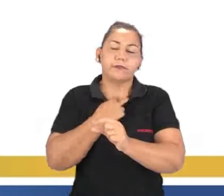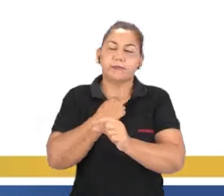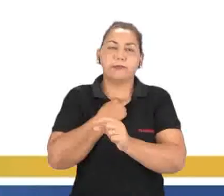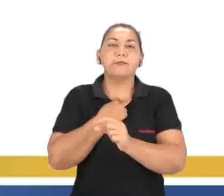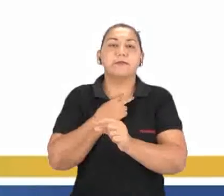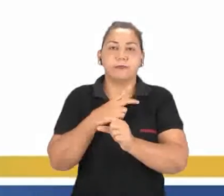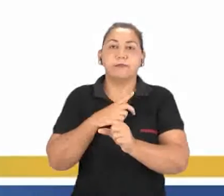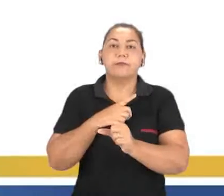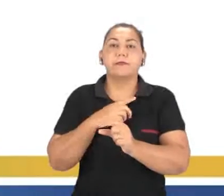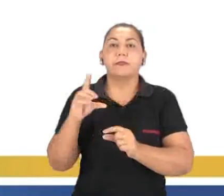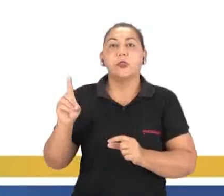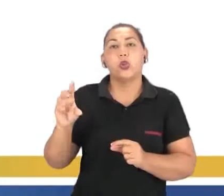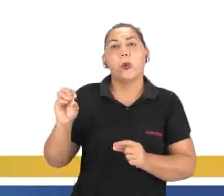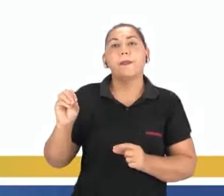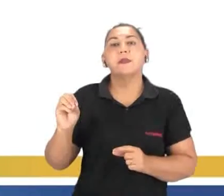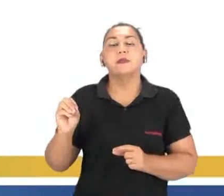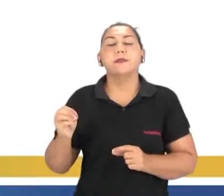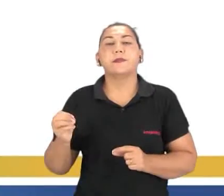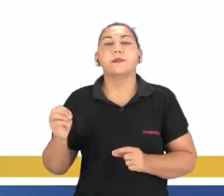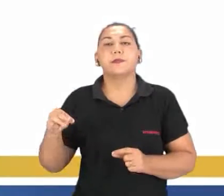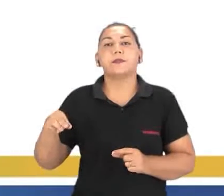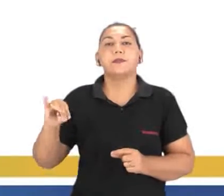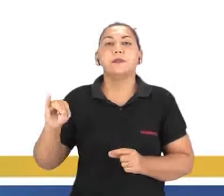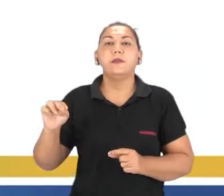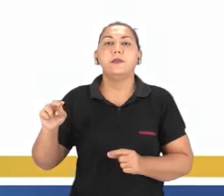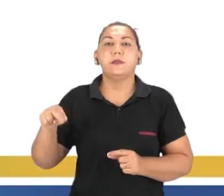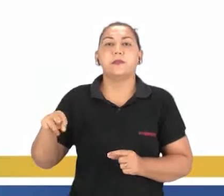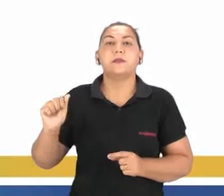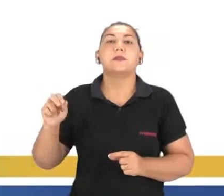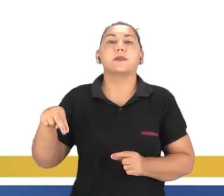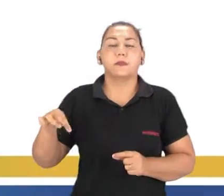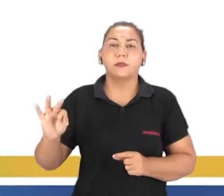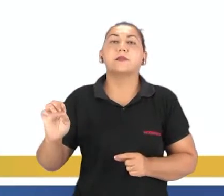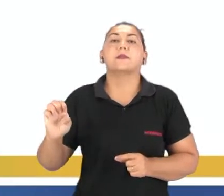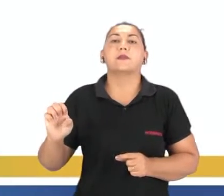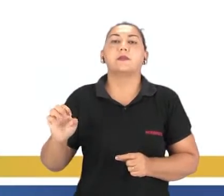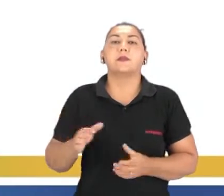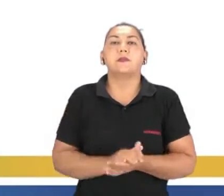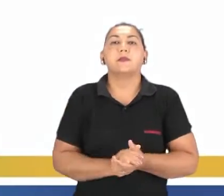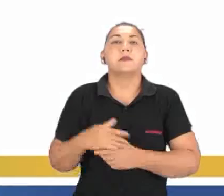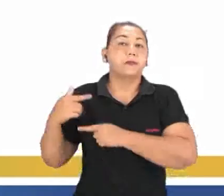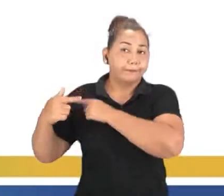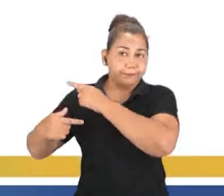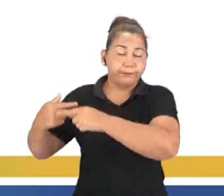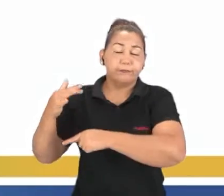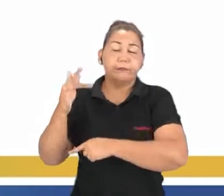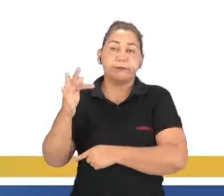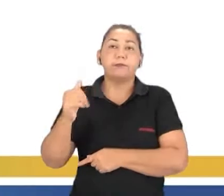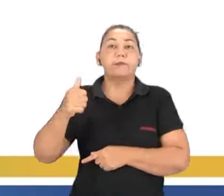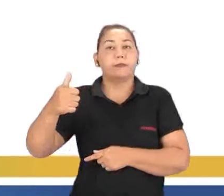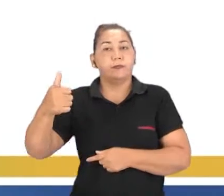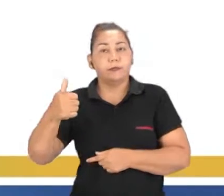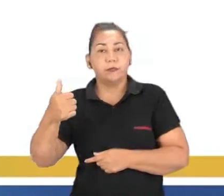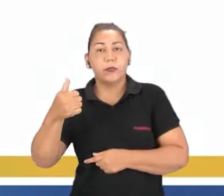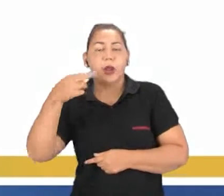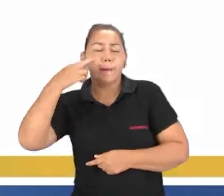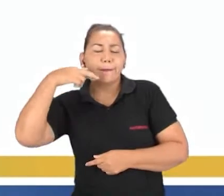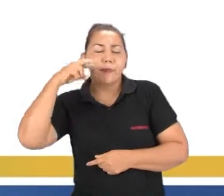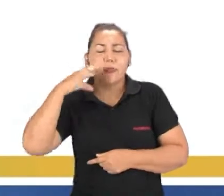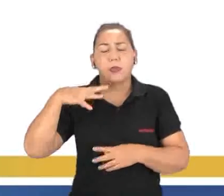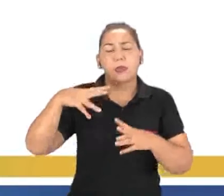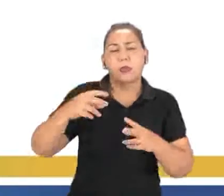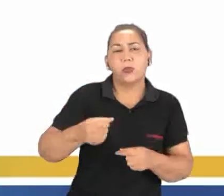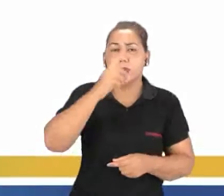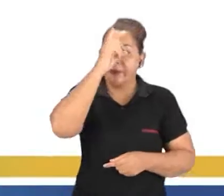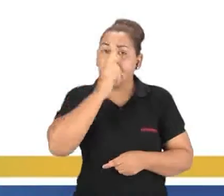dominante. Já na geração F1, o que ele fez? Ele observou que todas eram amarelas lisas, só